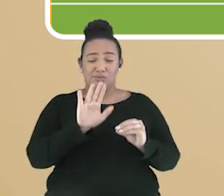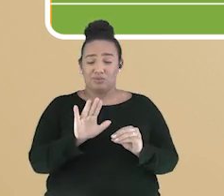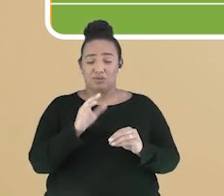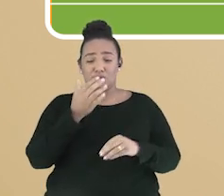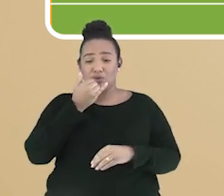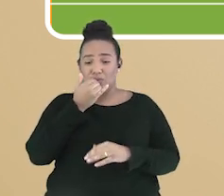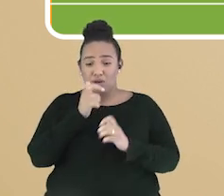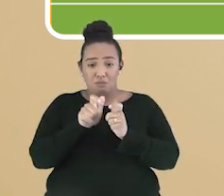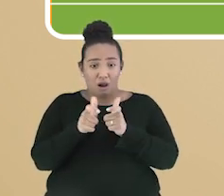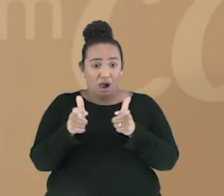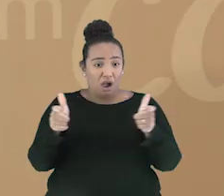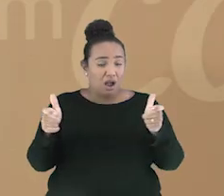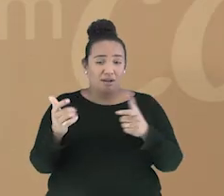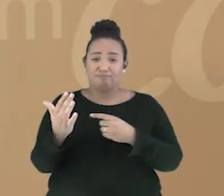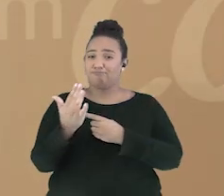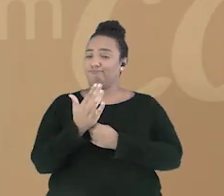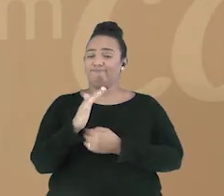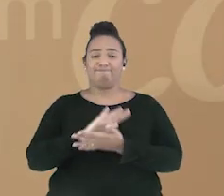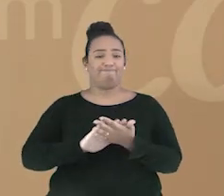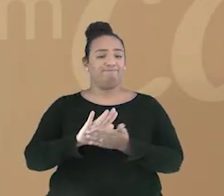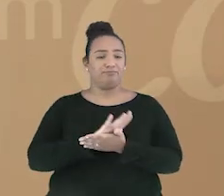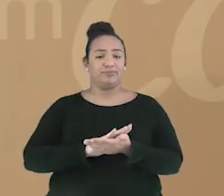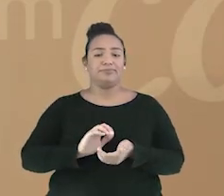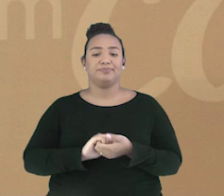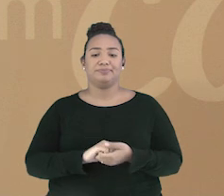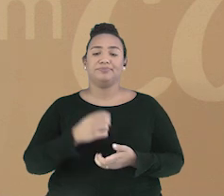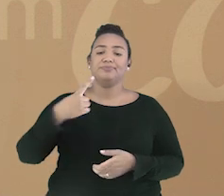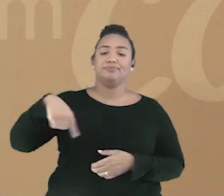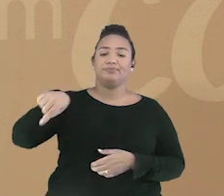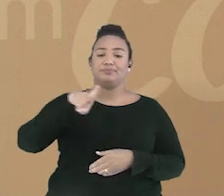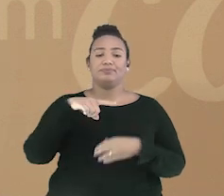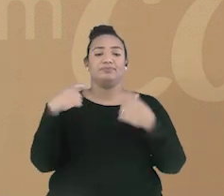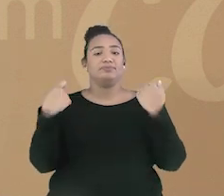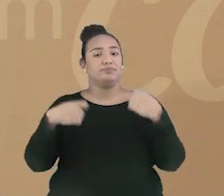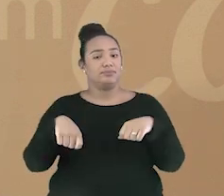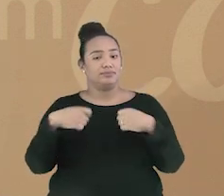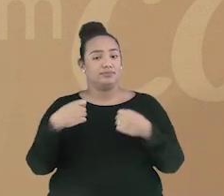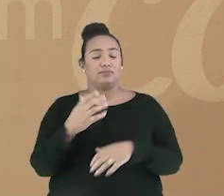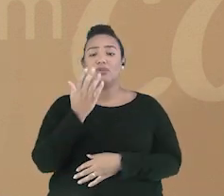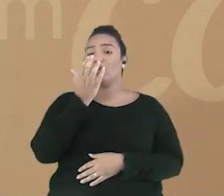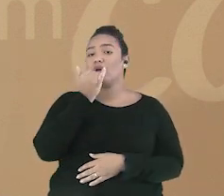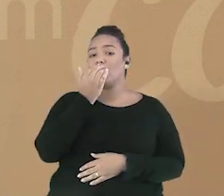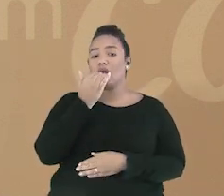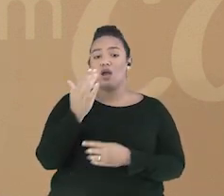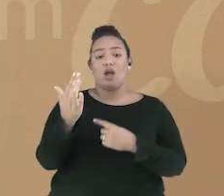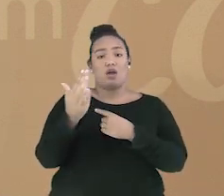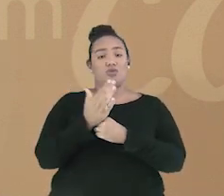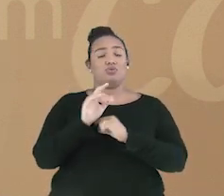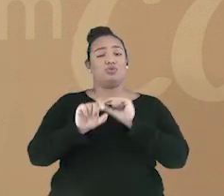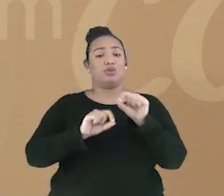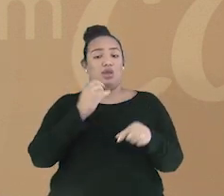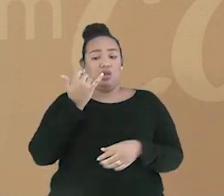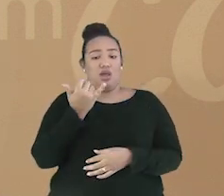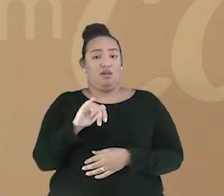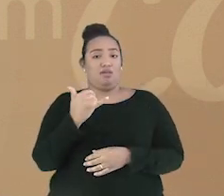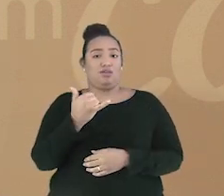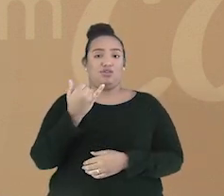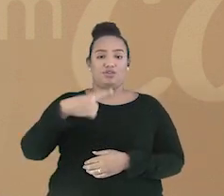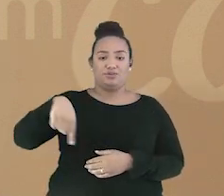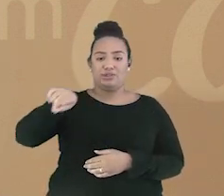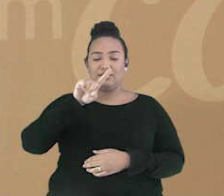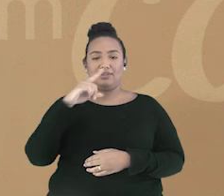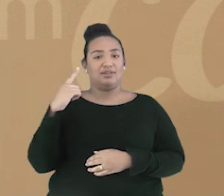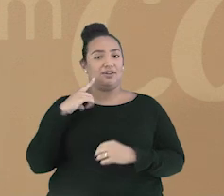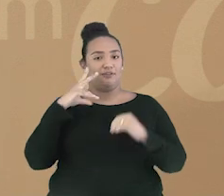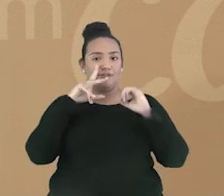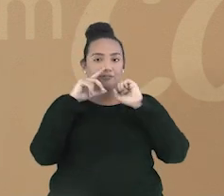nenhum benefício à nossa saúde. Precisamos que os alimentos nos forneçam energia para que tenhamos força